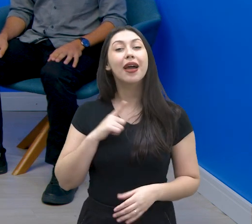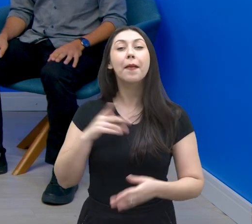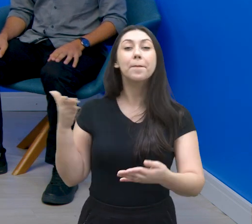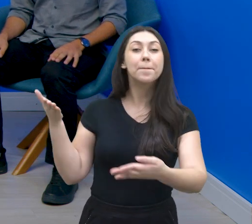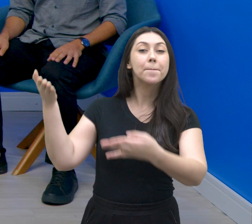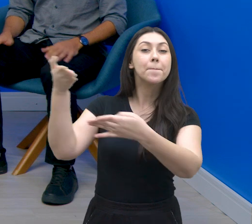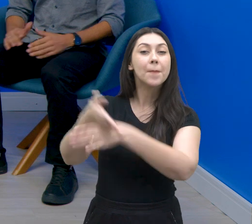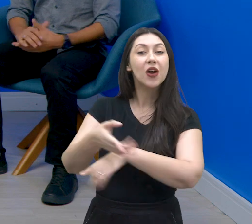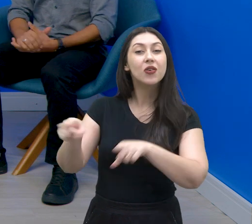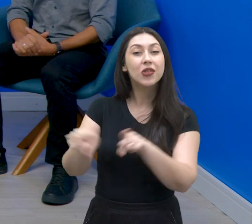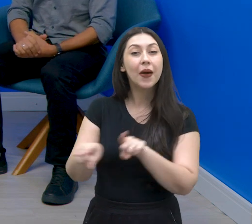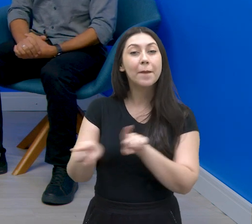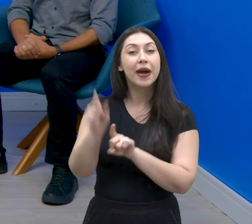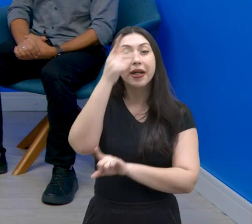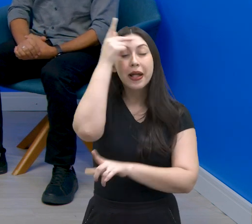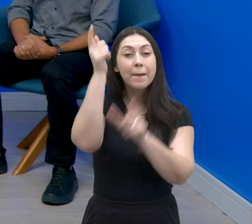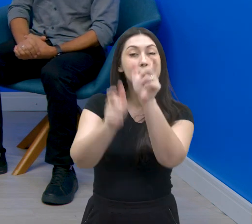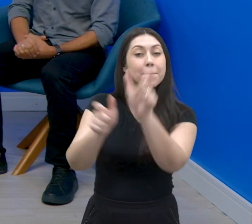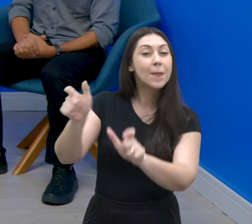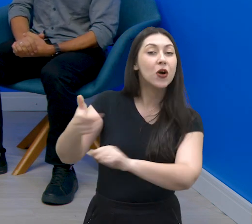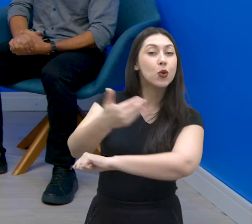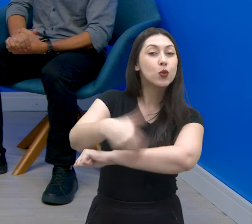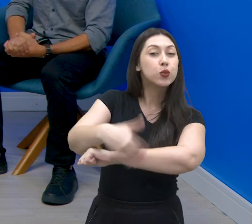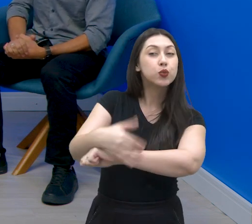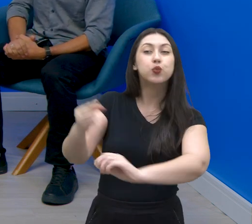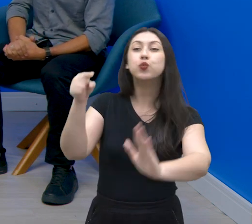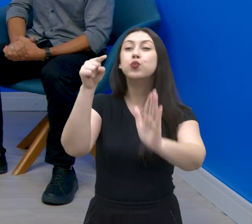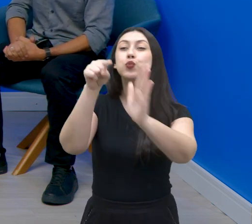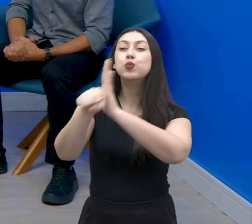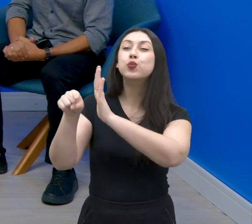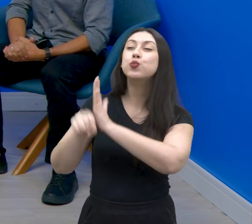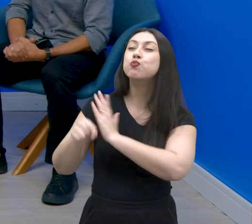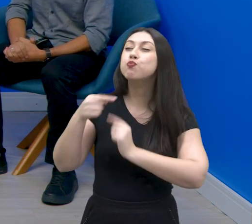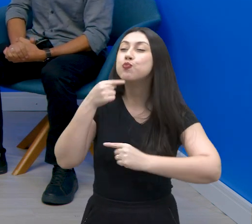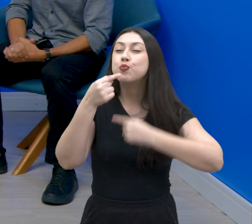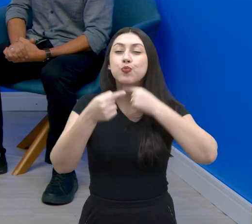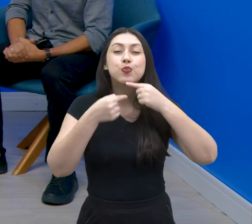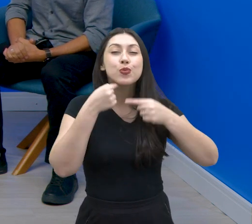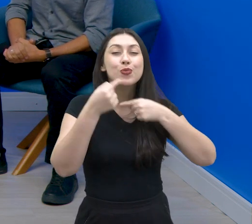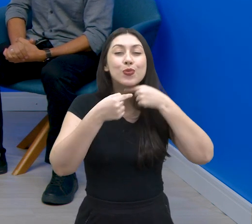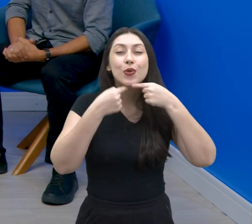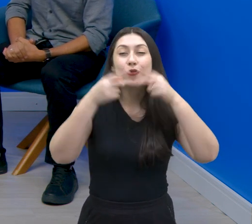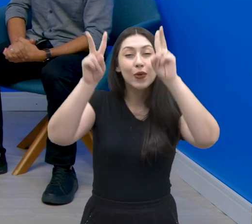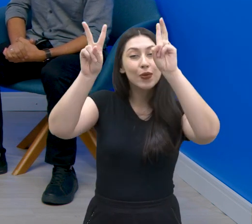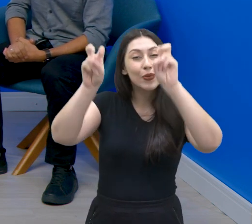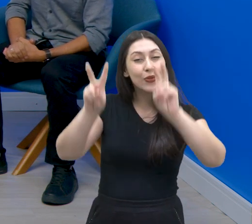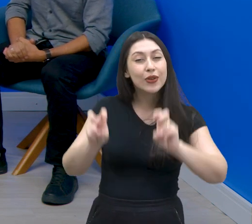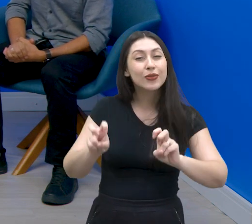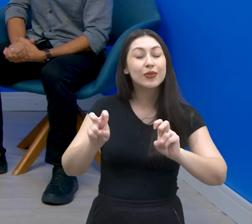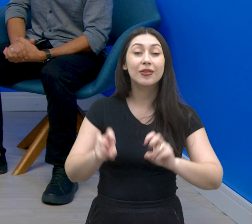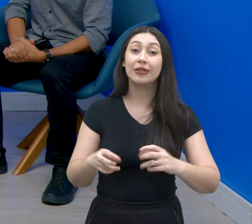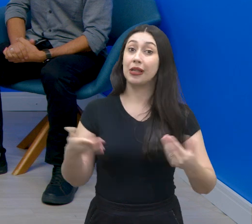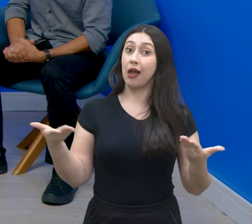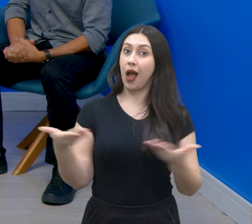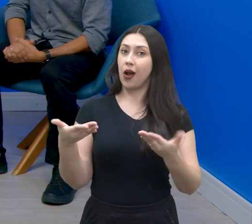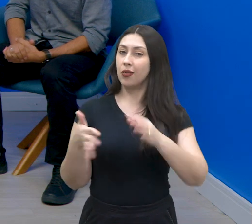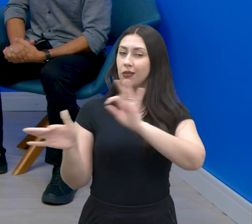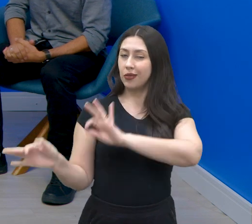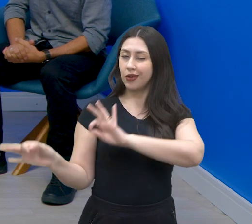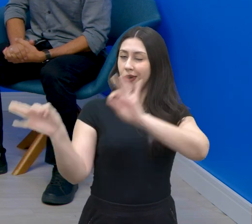traz aqui para o debate. Então vamos conferir a primeira pergunta? É possível viver em sociedade e ser